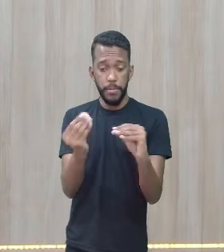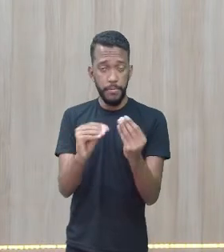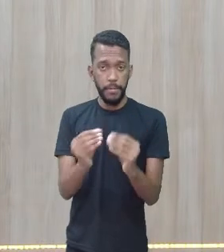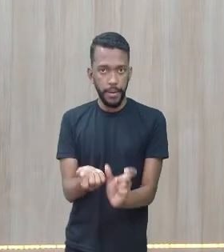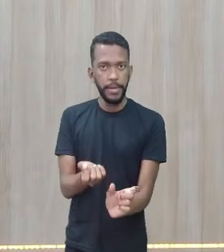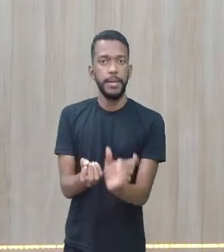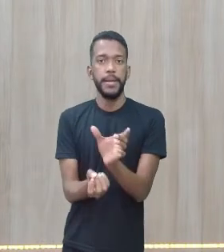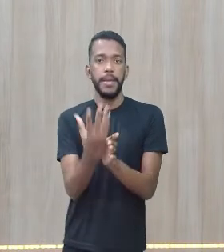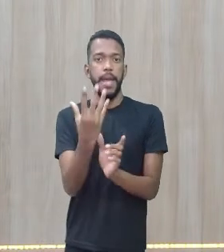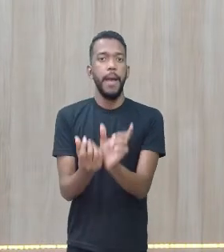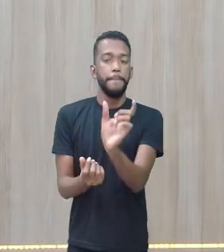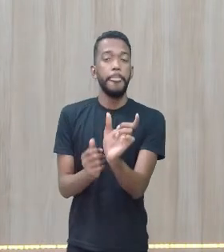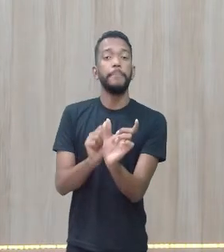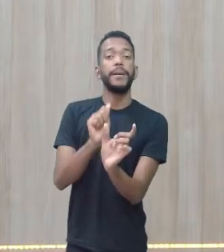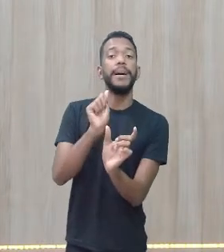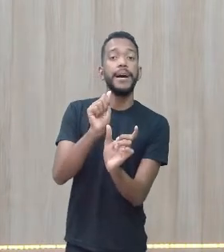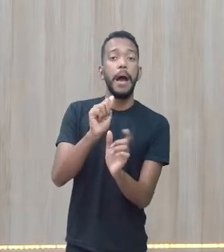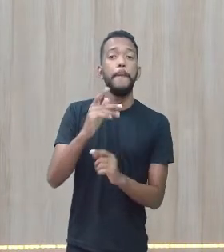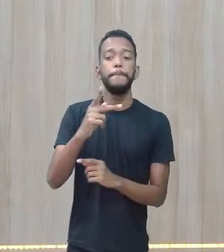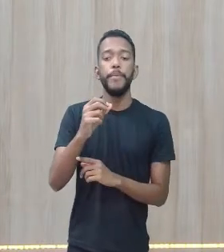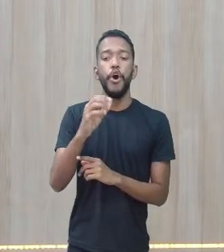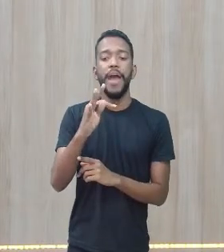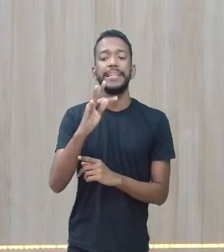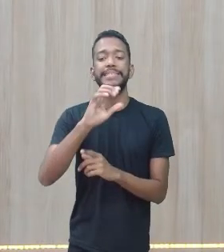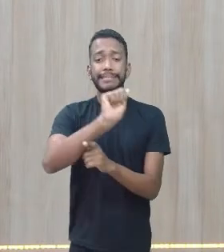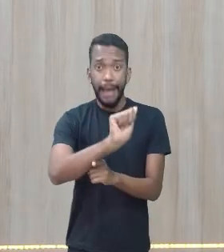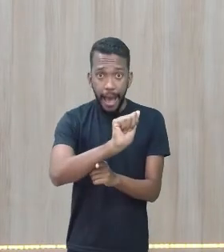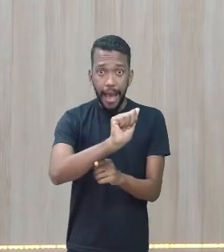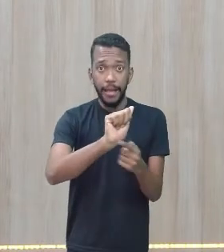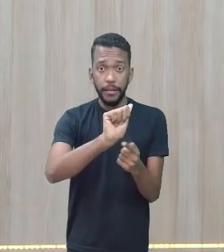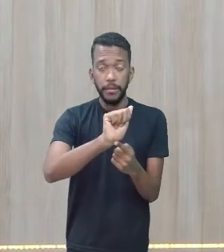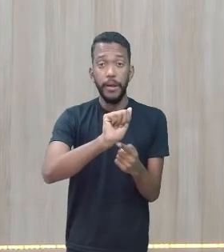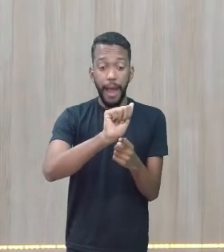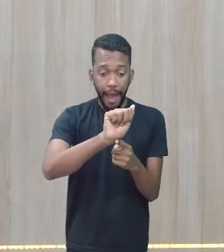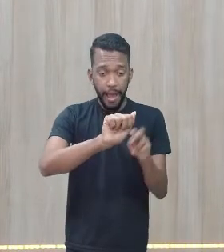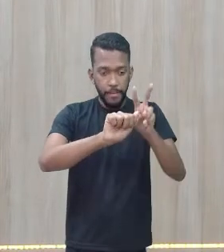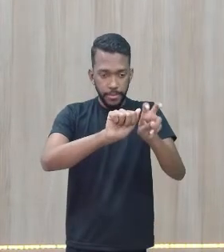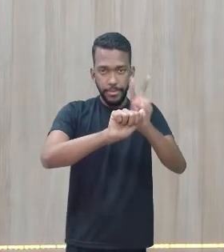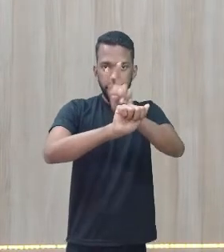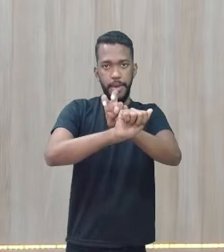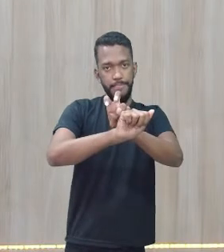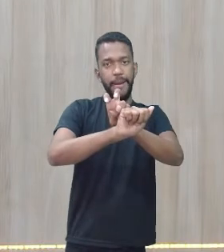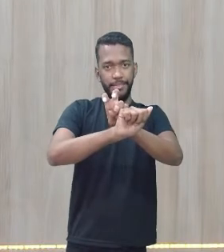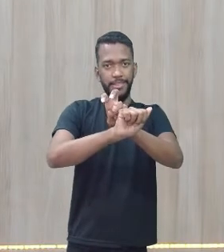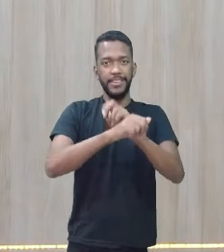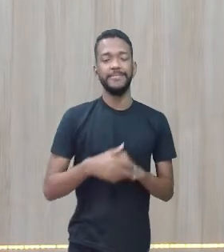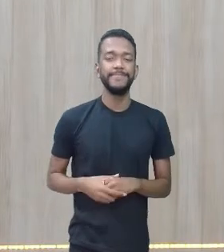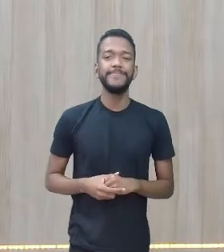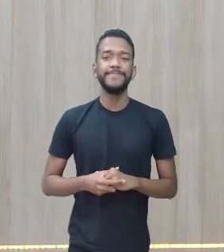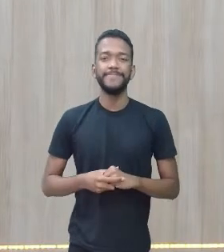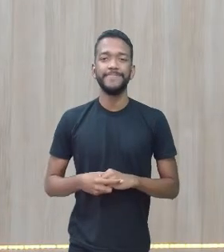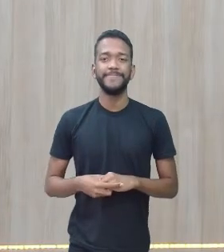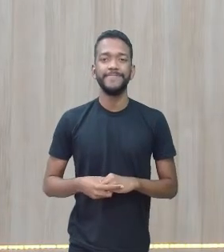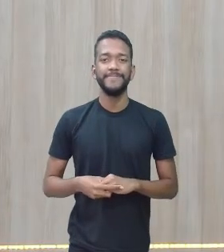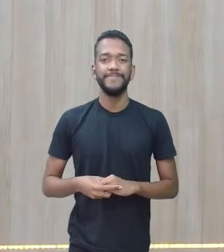aqui o A, na palavra poeta, tem o nome de vogal temática.